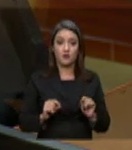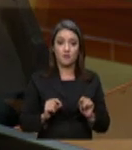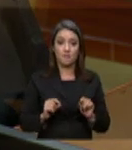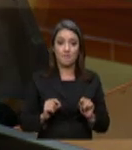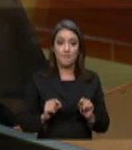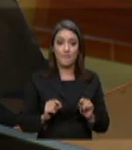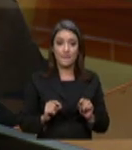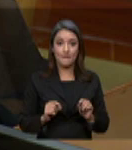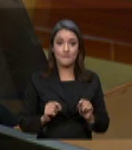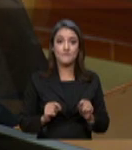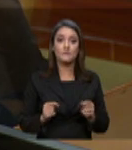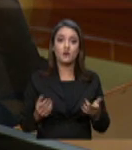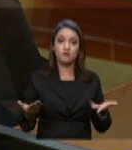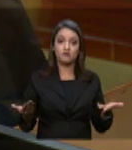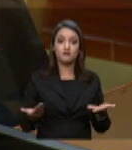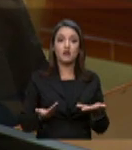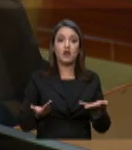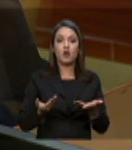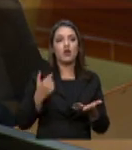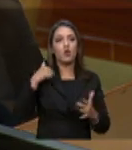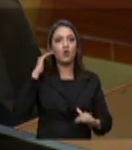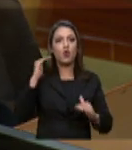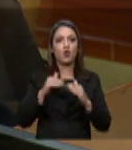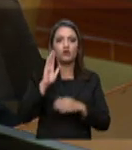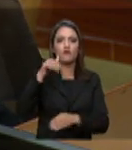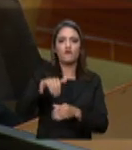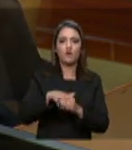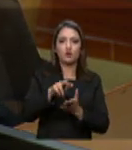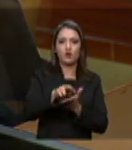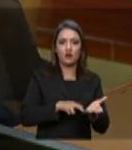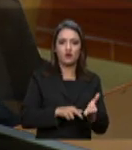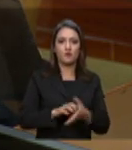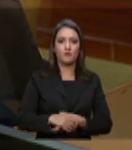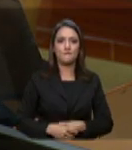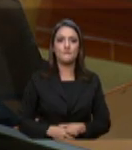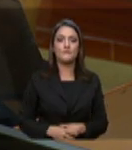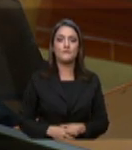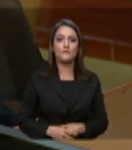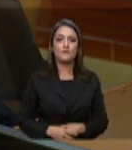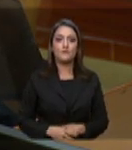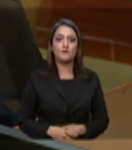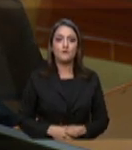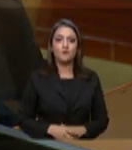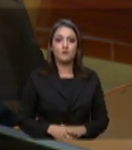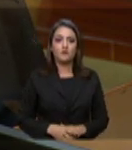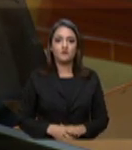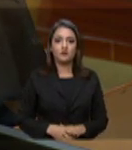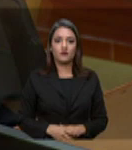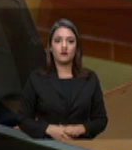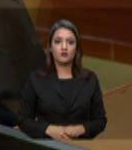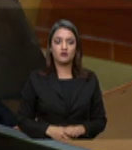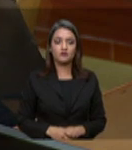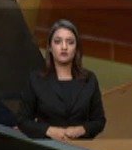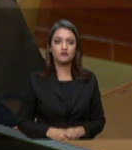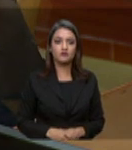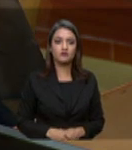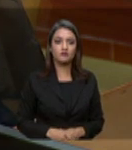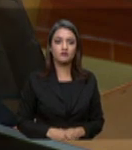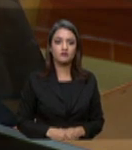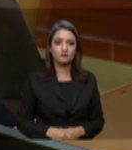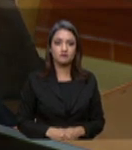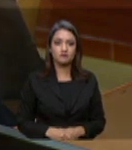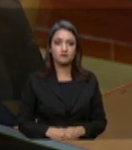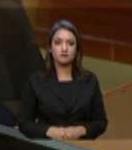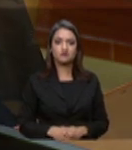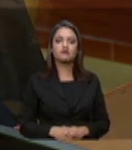esse desiderato o voto trazido pela iminente relator em relação devido processo legal